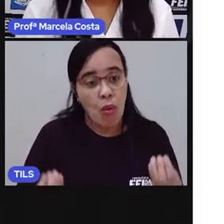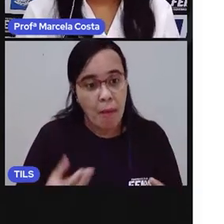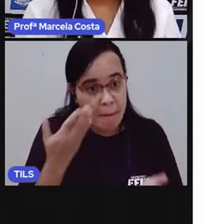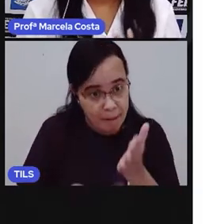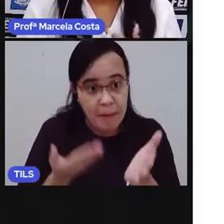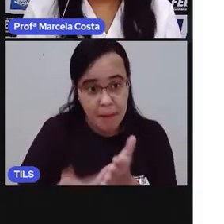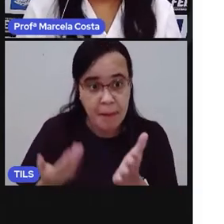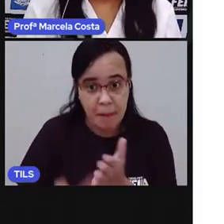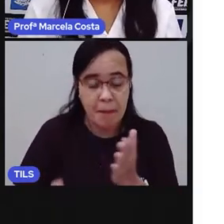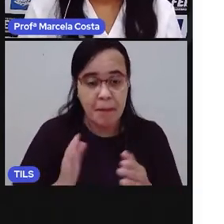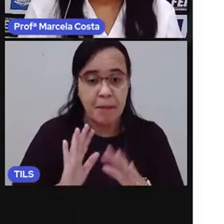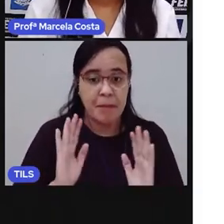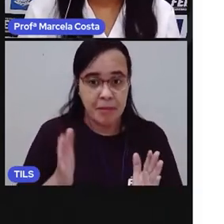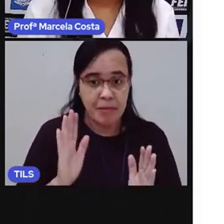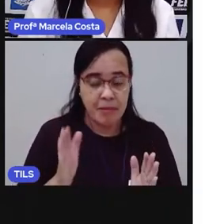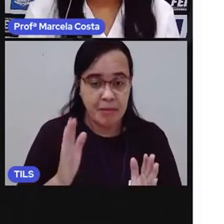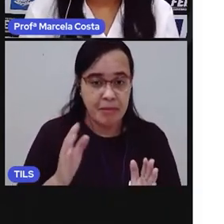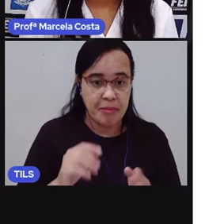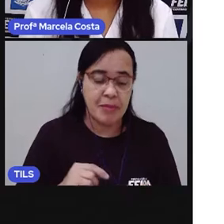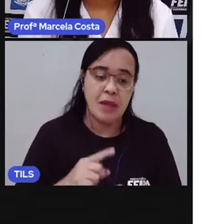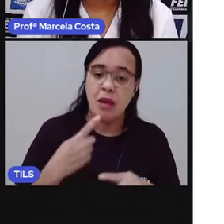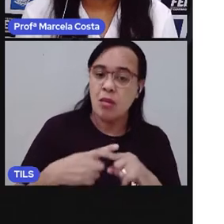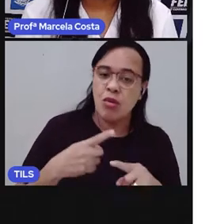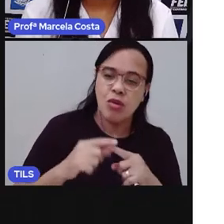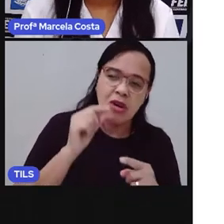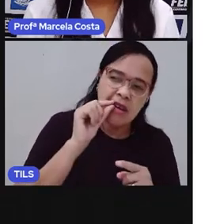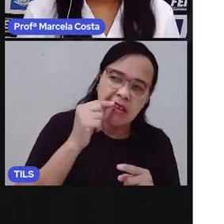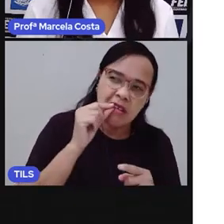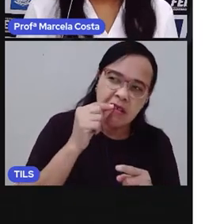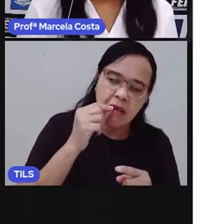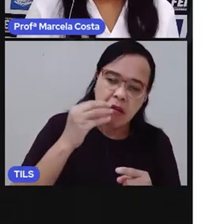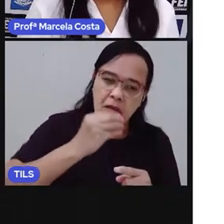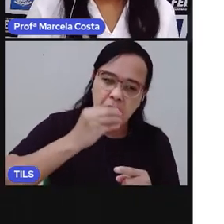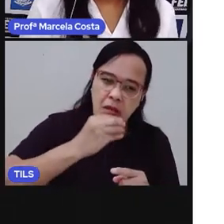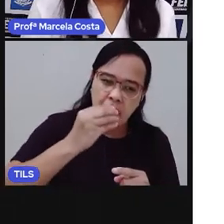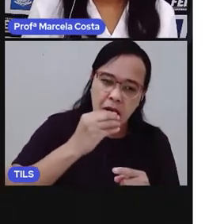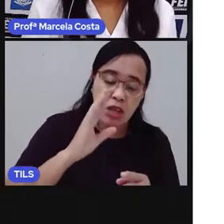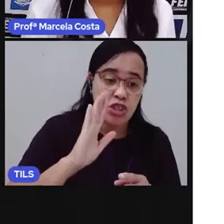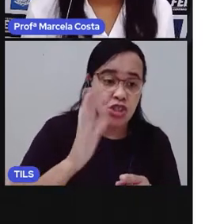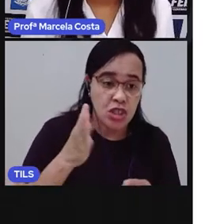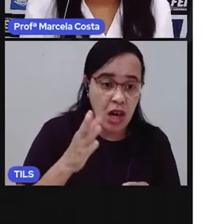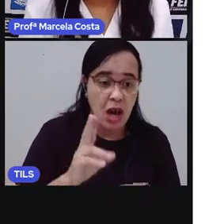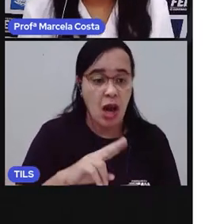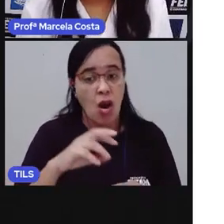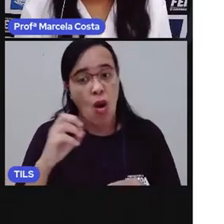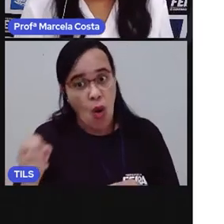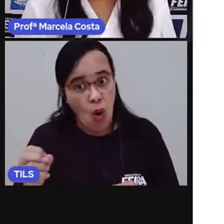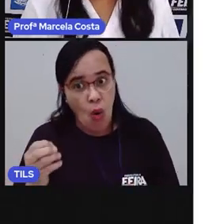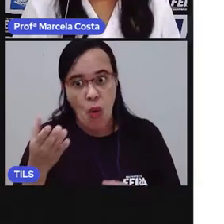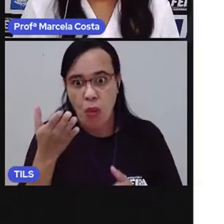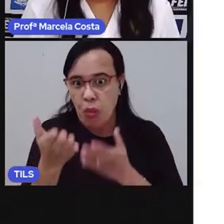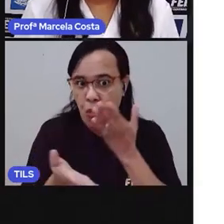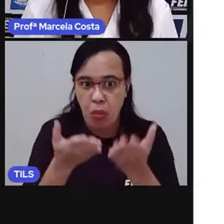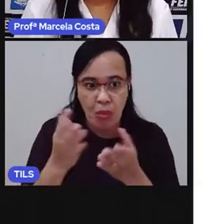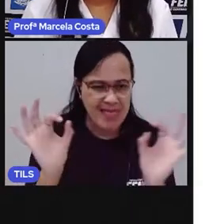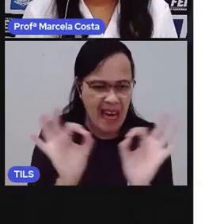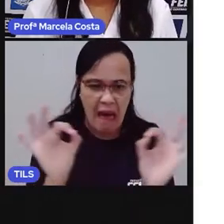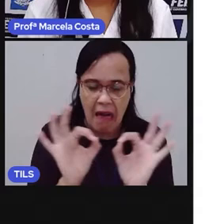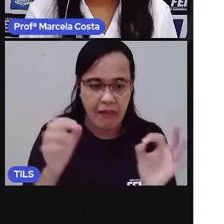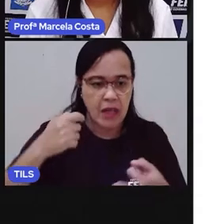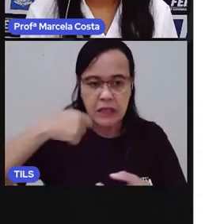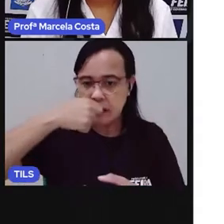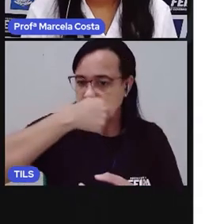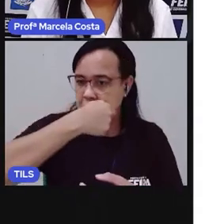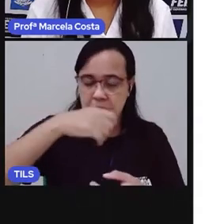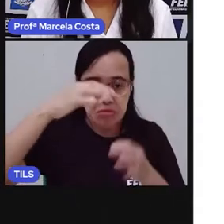Perdeu porque era um dente de leite, já ia trocar, ou perdeu esse dente por falta de cuidado?